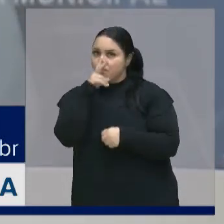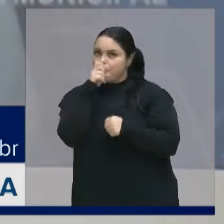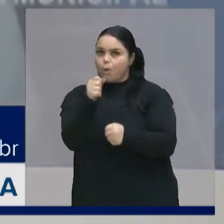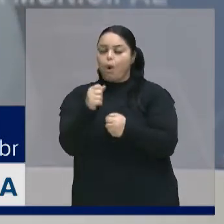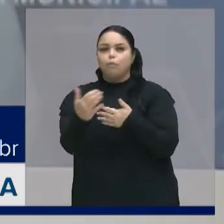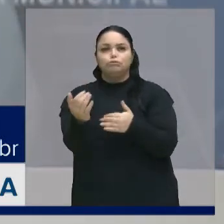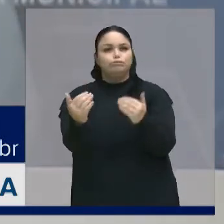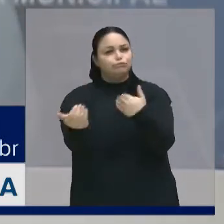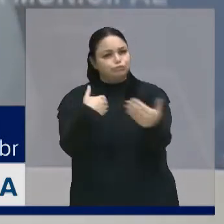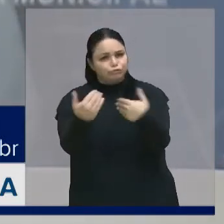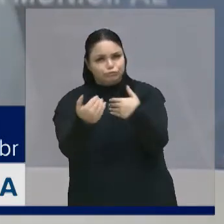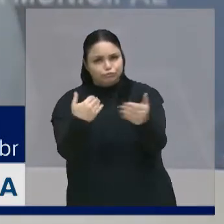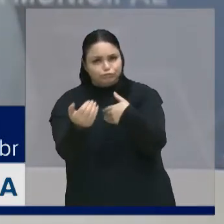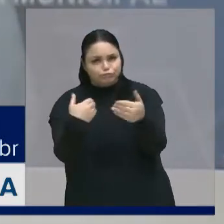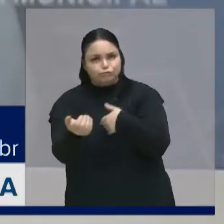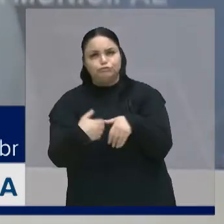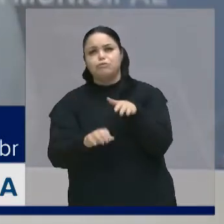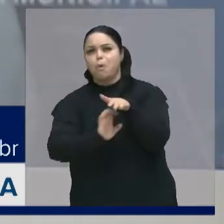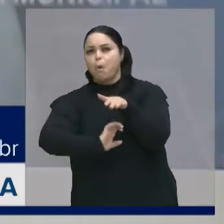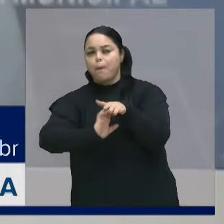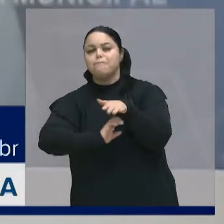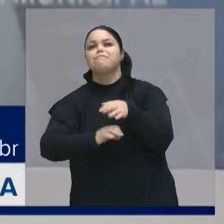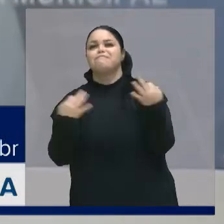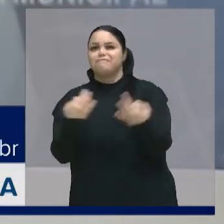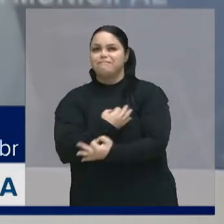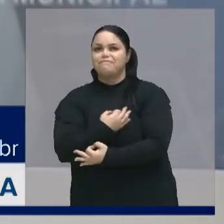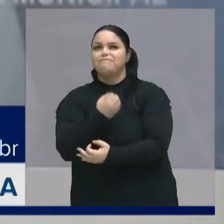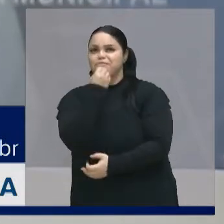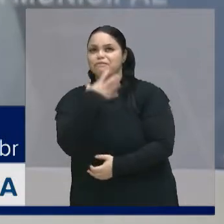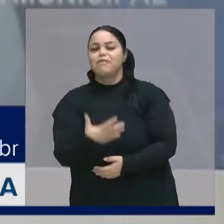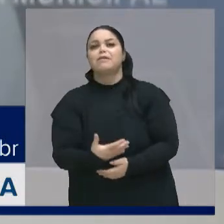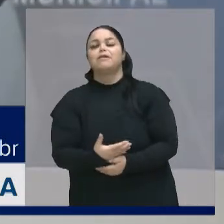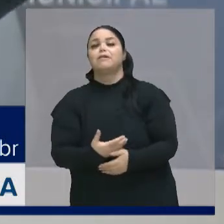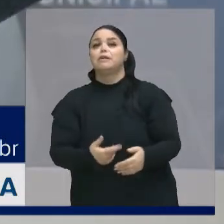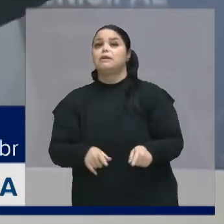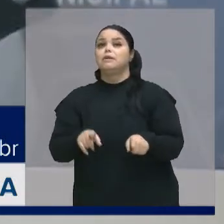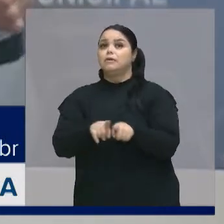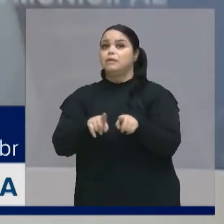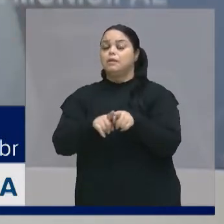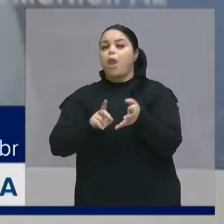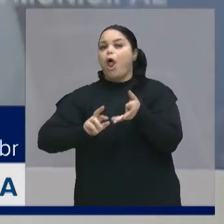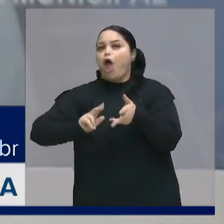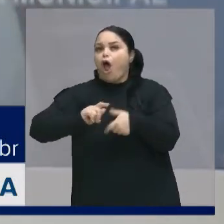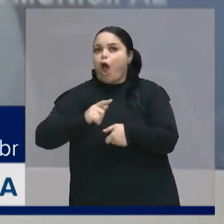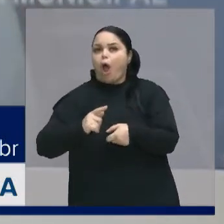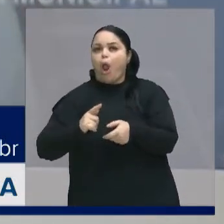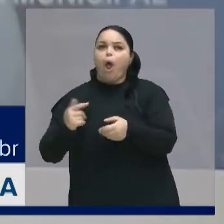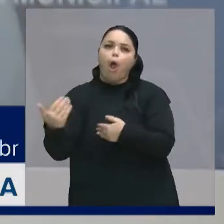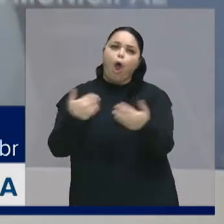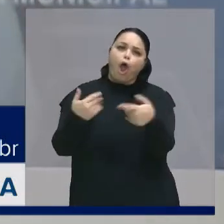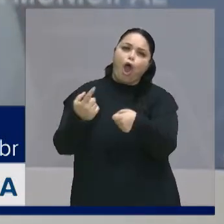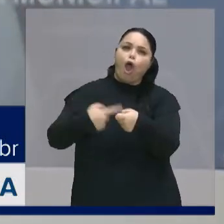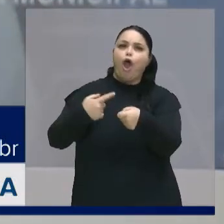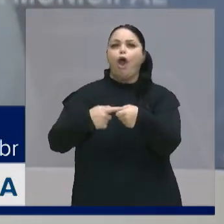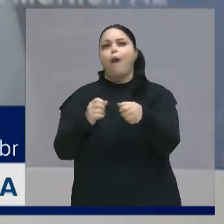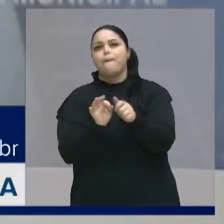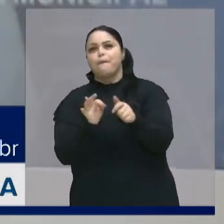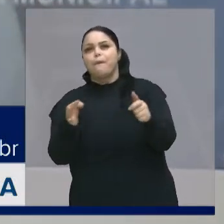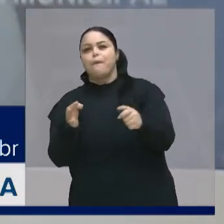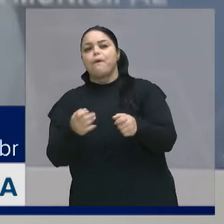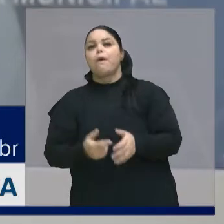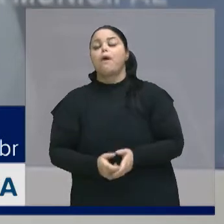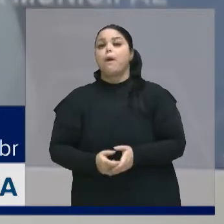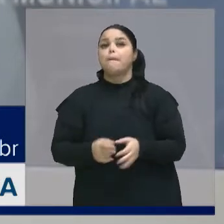receber novos empreendimentos, com certeza vai ser beneficiada muito com isso, além de outras cidades também que fazem parte desse grande